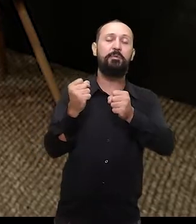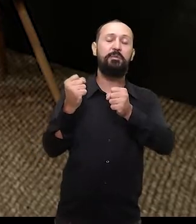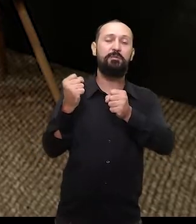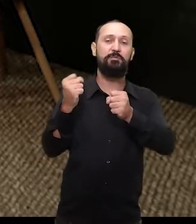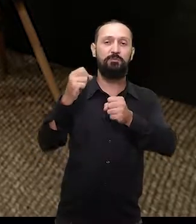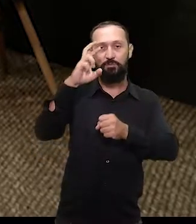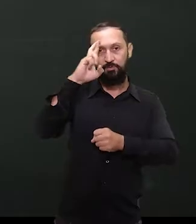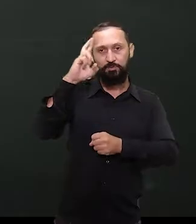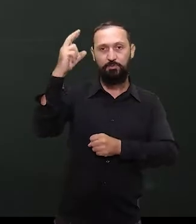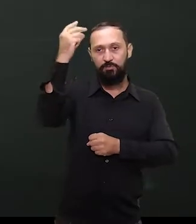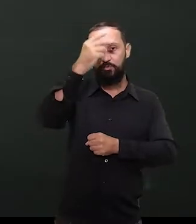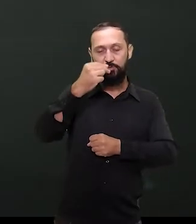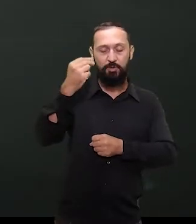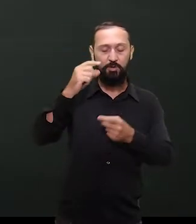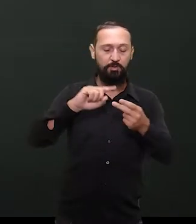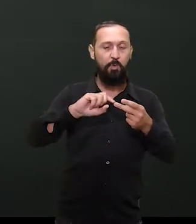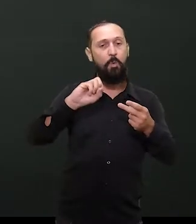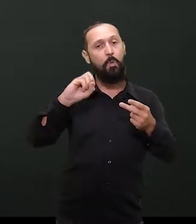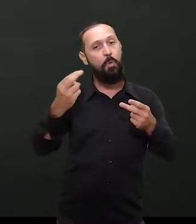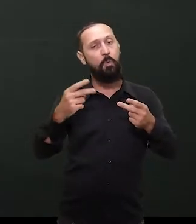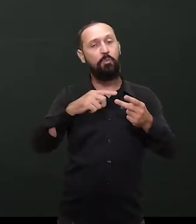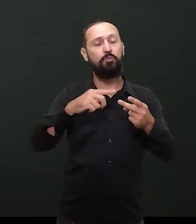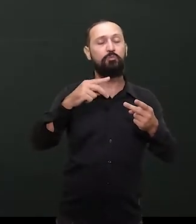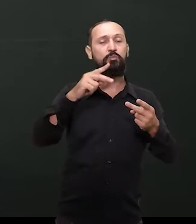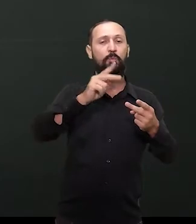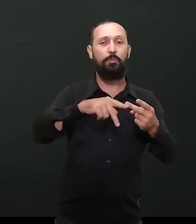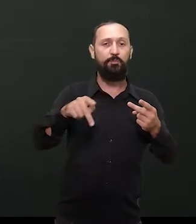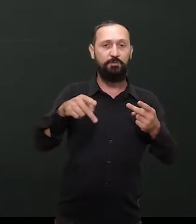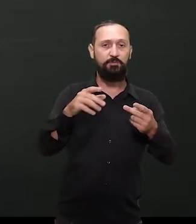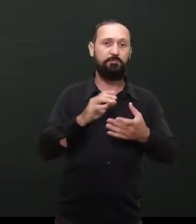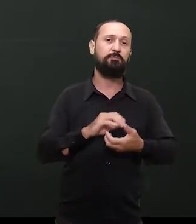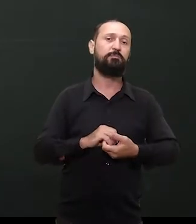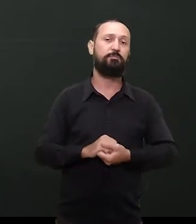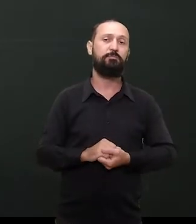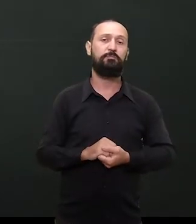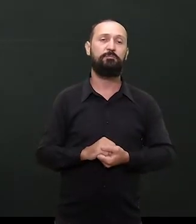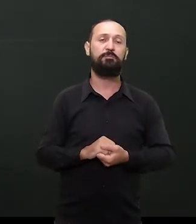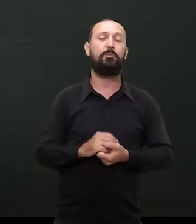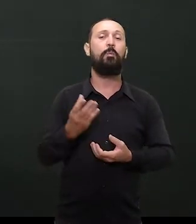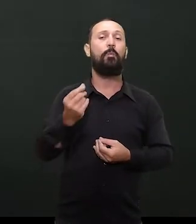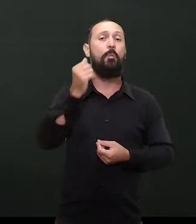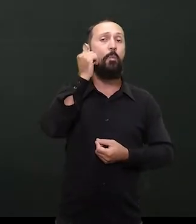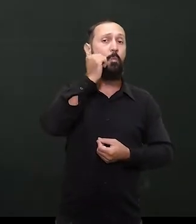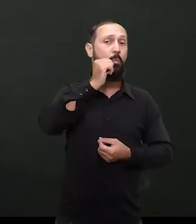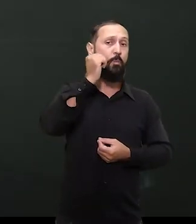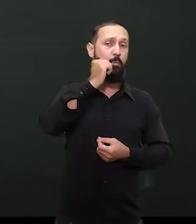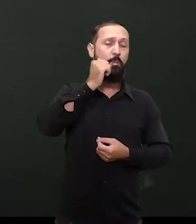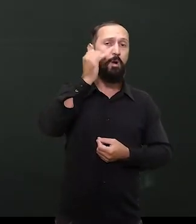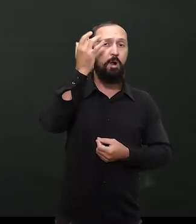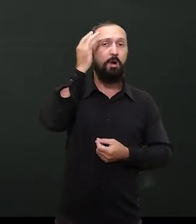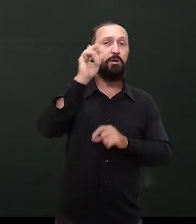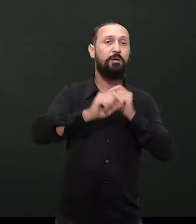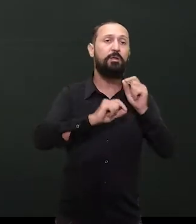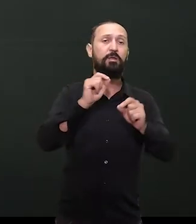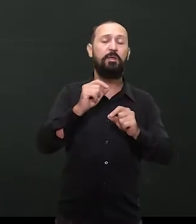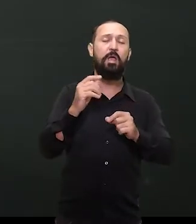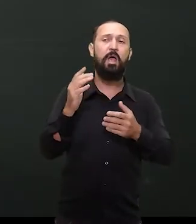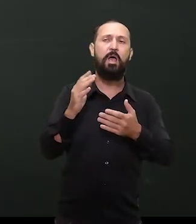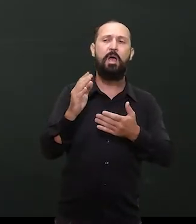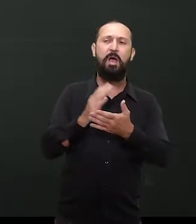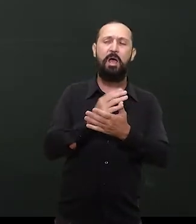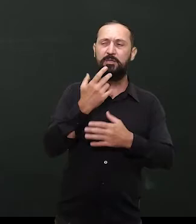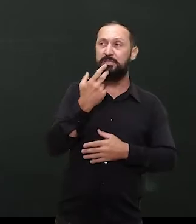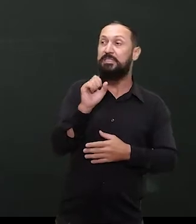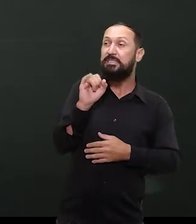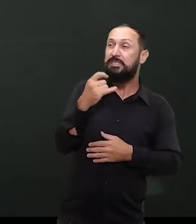do Chefe ou do professor enfim acredita com muitas mulheres que pensa que